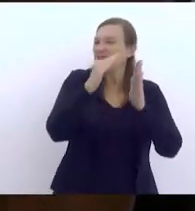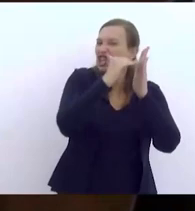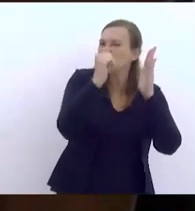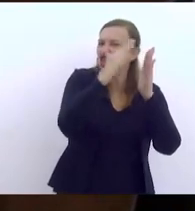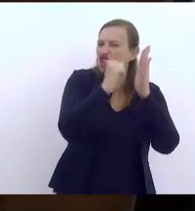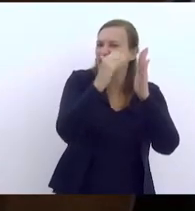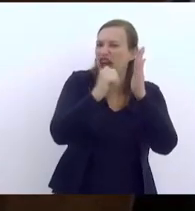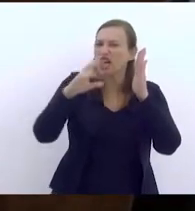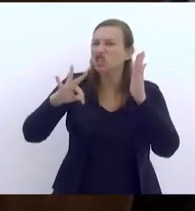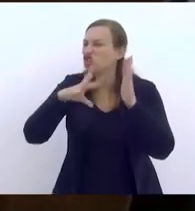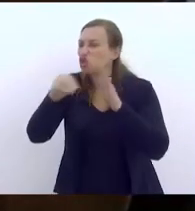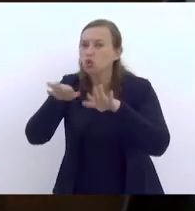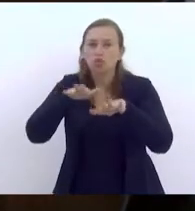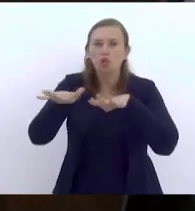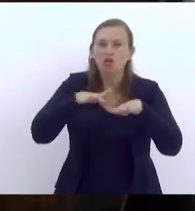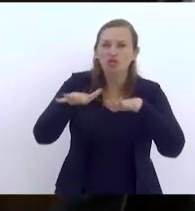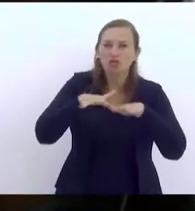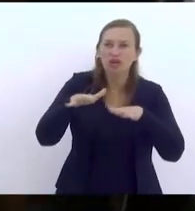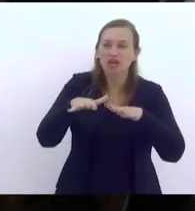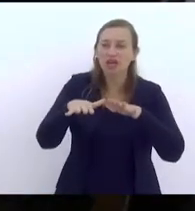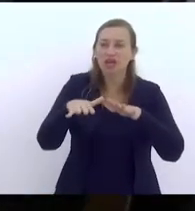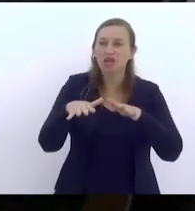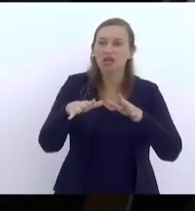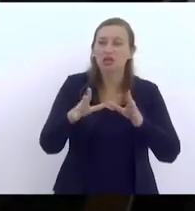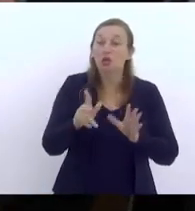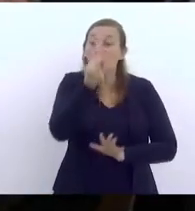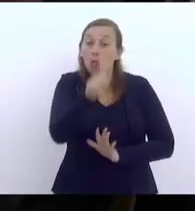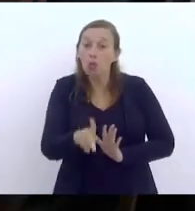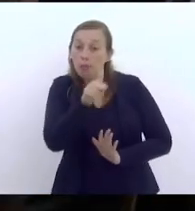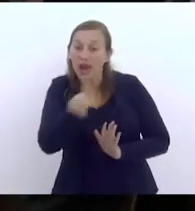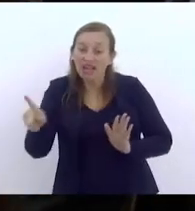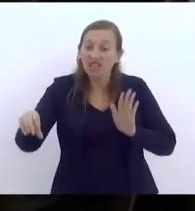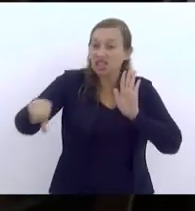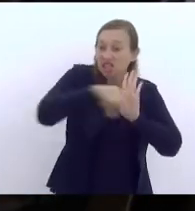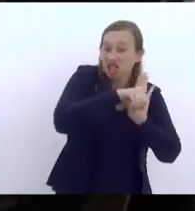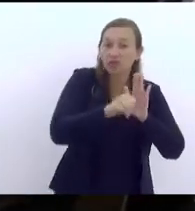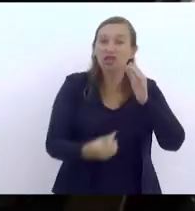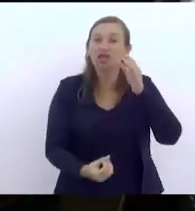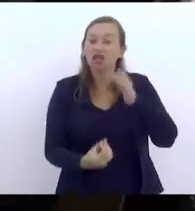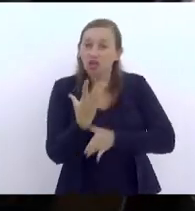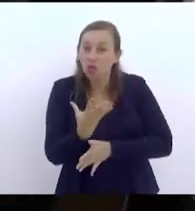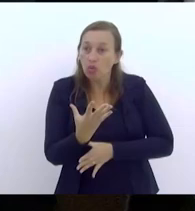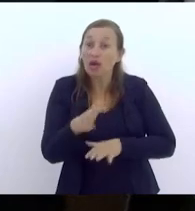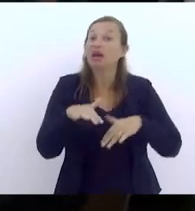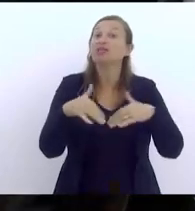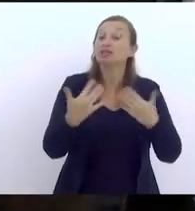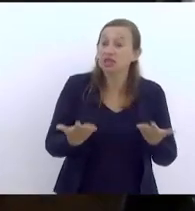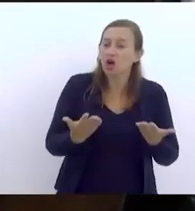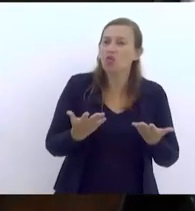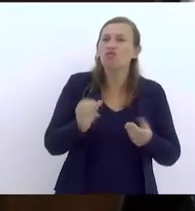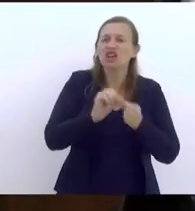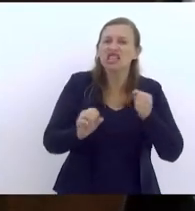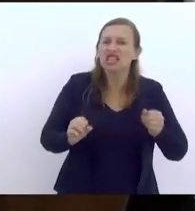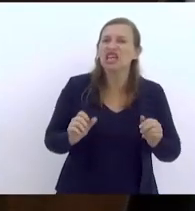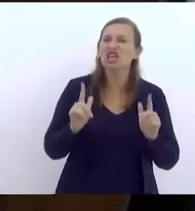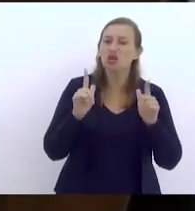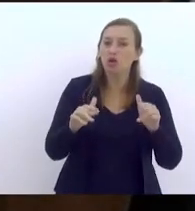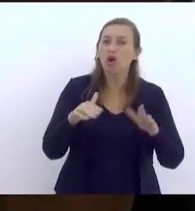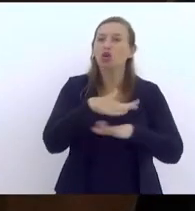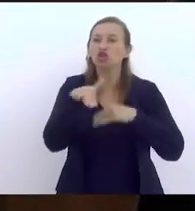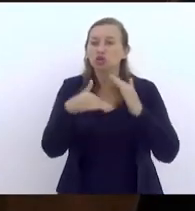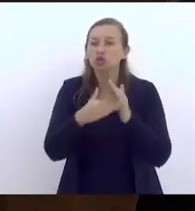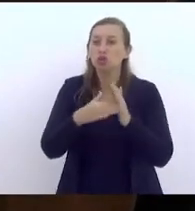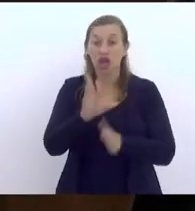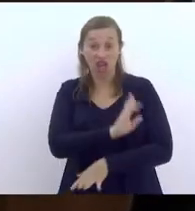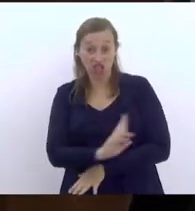de todo o movimento, criminalizar o padre que cometeu um crime. Ora, então vamos fazer isso em todas as